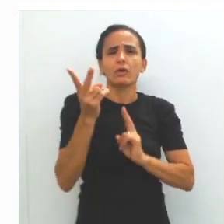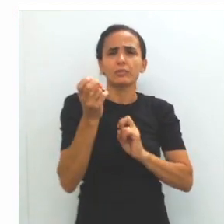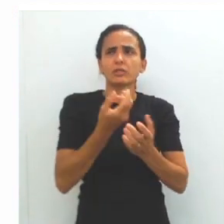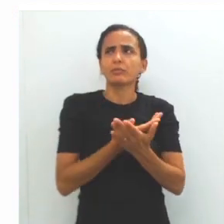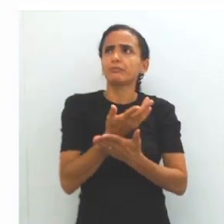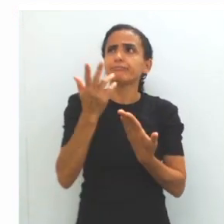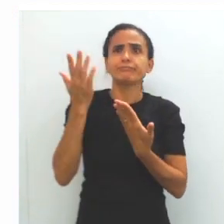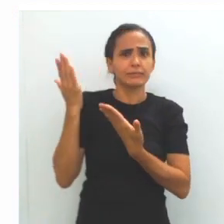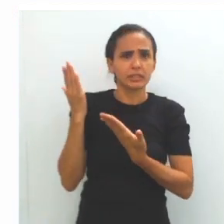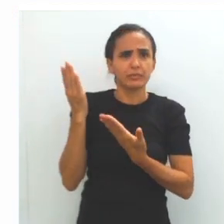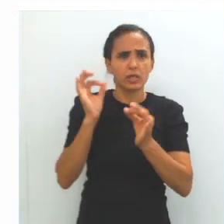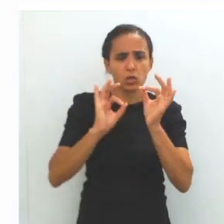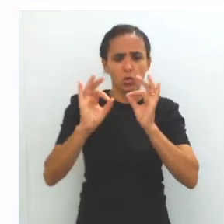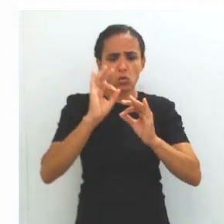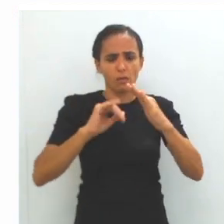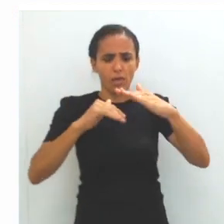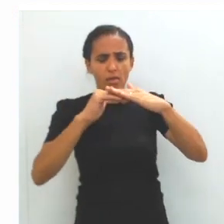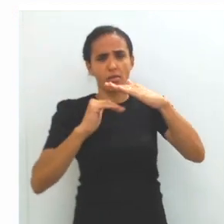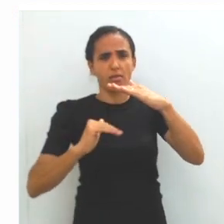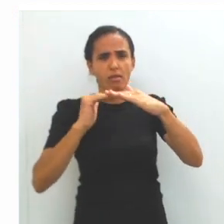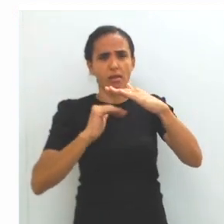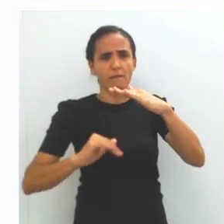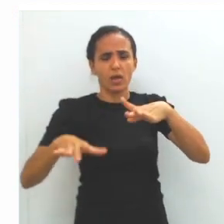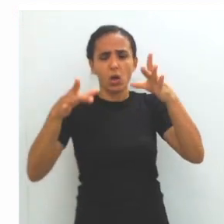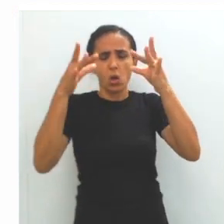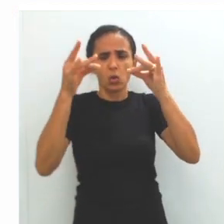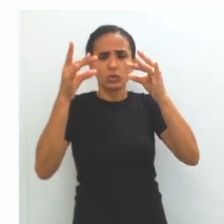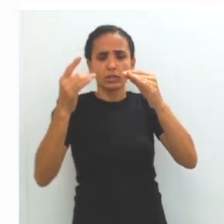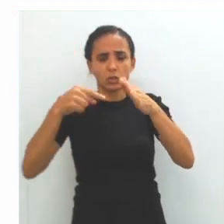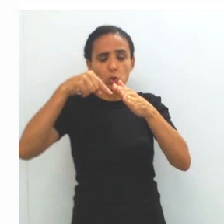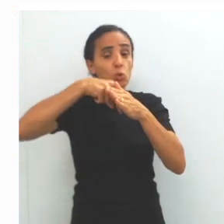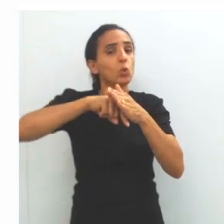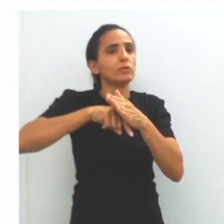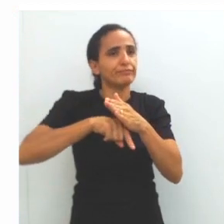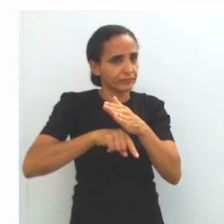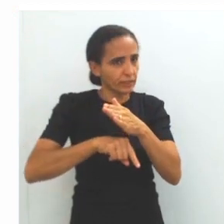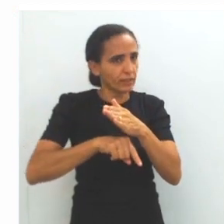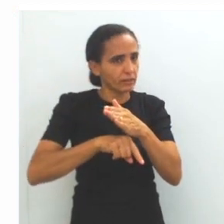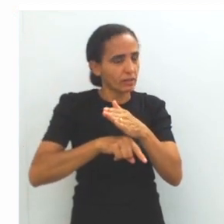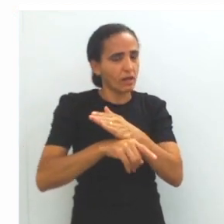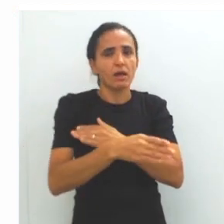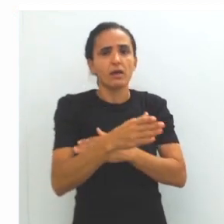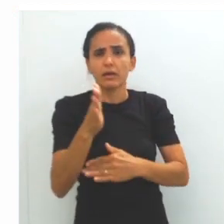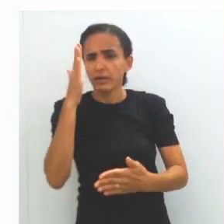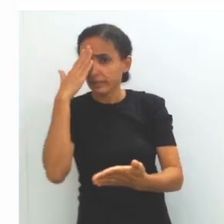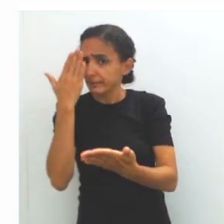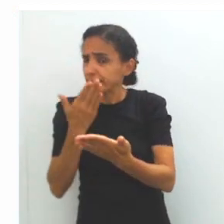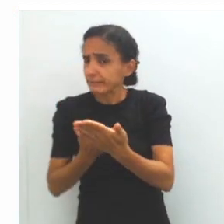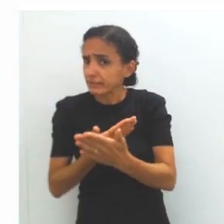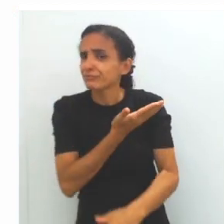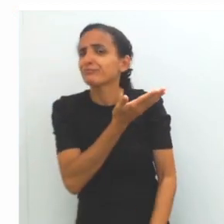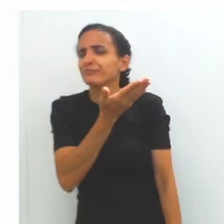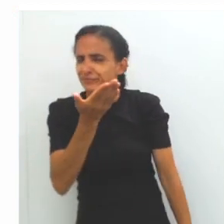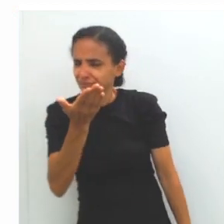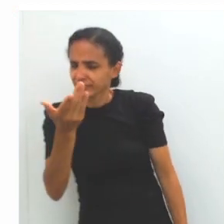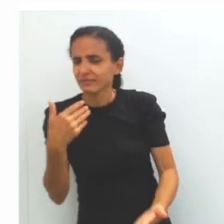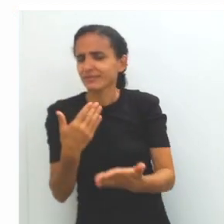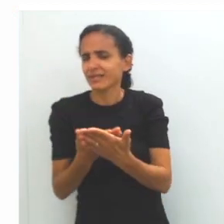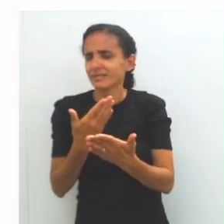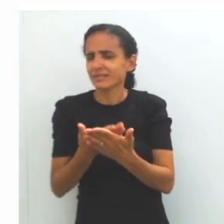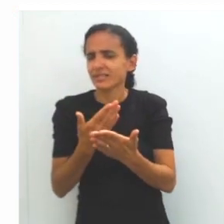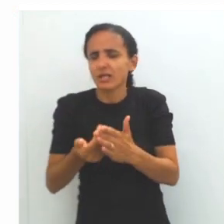na imagem embaixo a anatomia interna. E eu espero que vocês